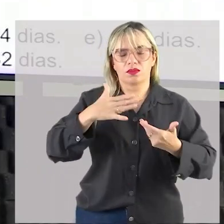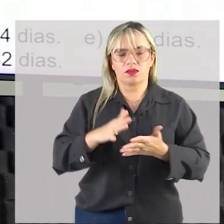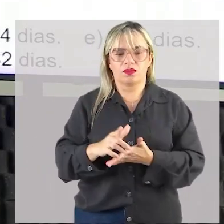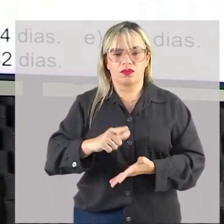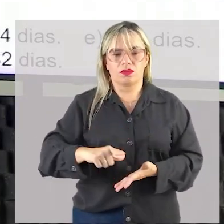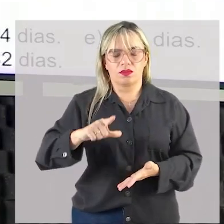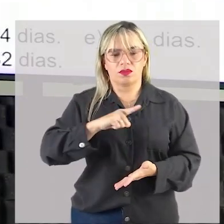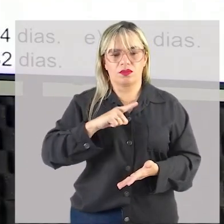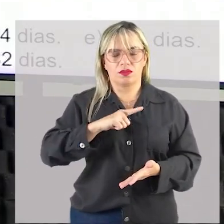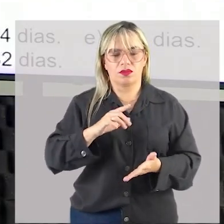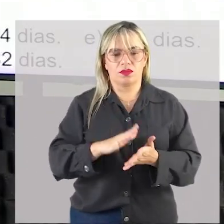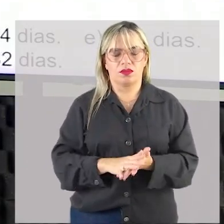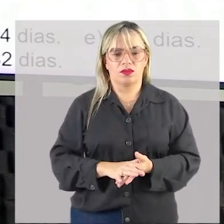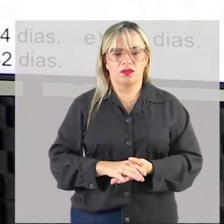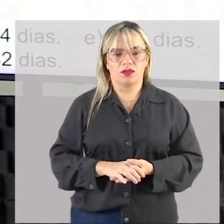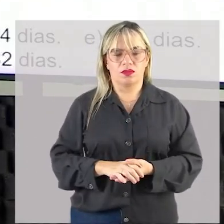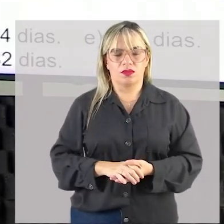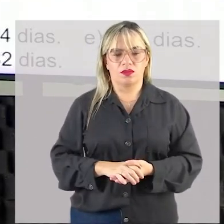tem uma amostra.